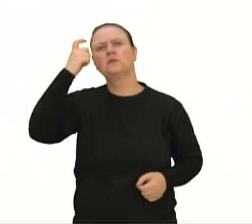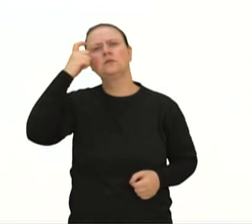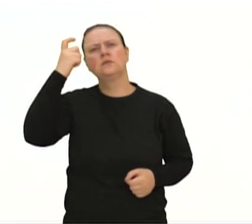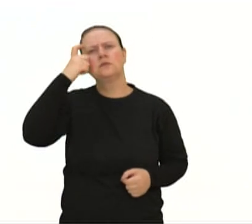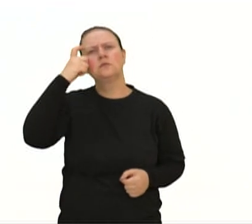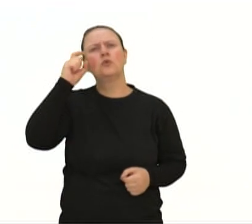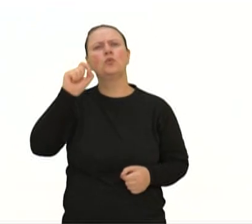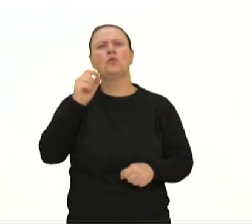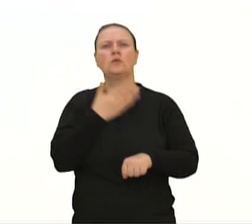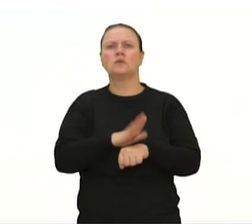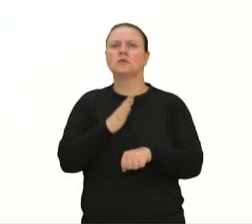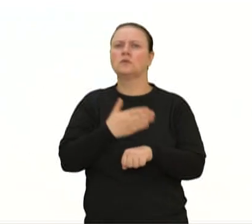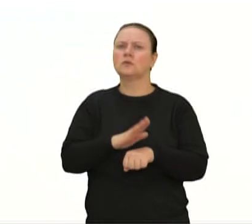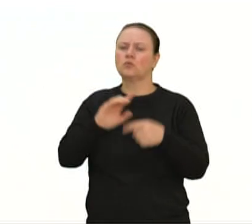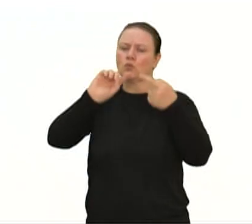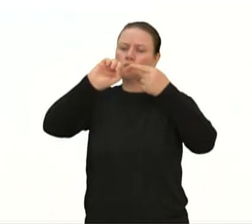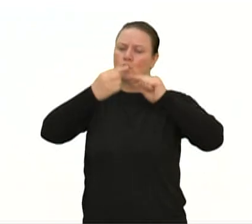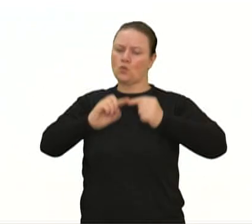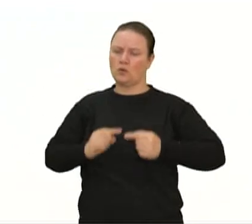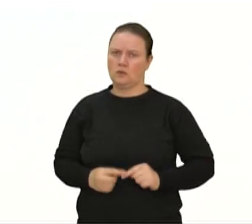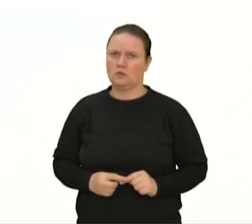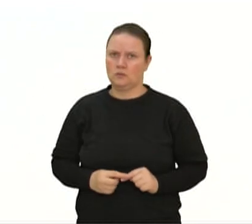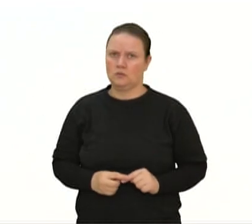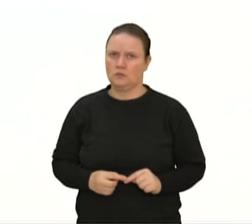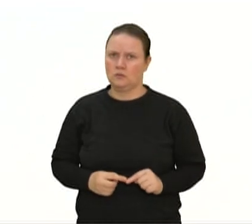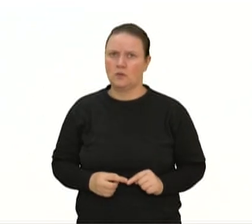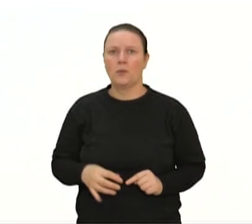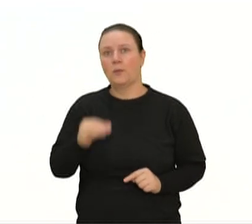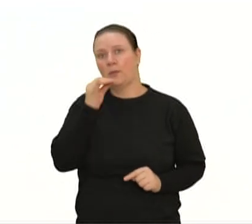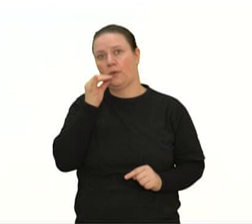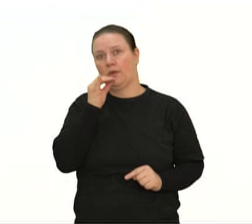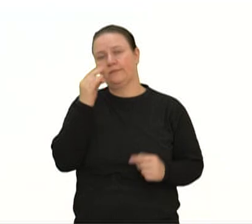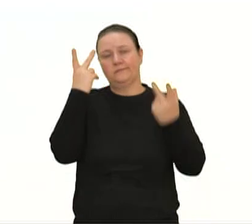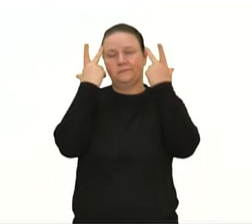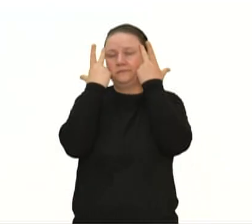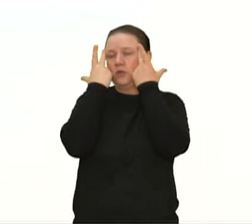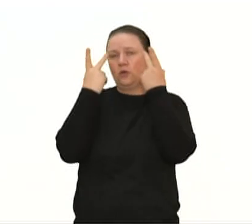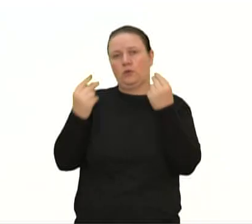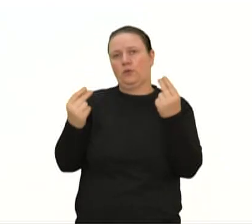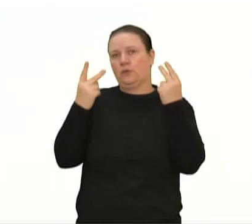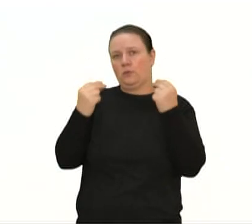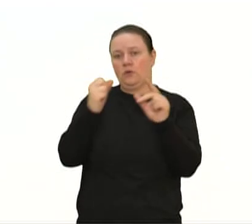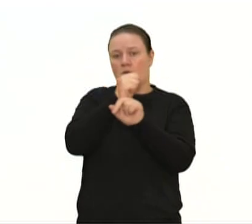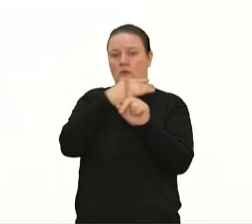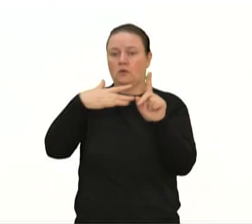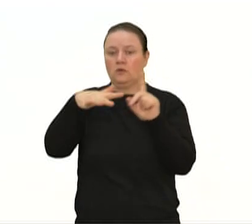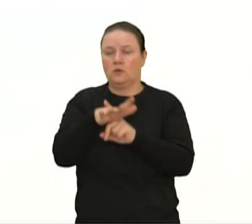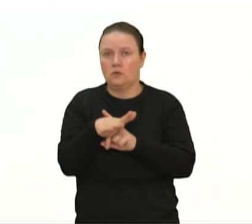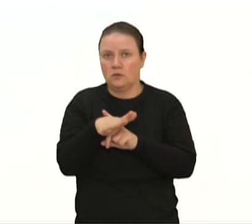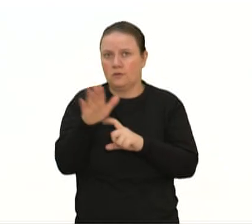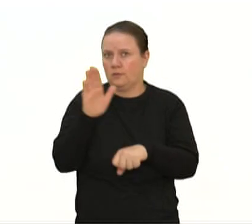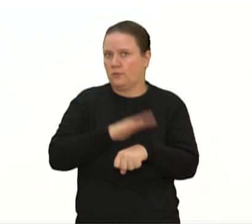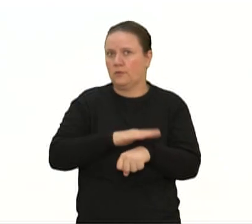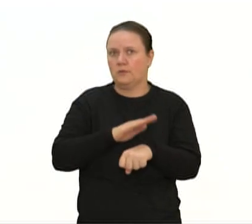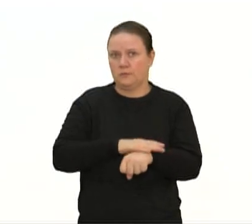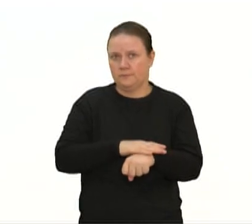nessas atividades que estão relacionadas à moda, ou seja, que são comuns e são promovidas na sociedade nesse momento. Então, devemos tomar